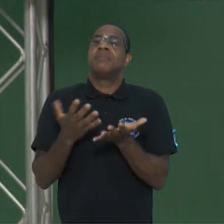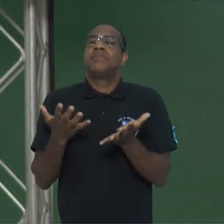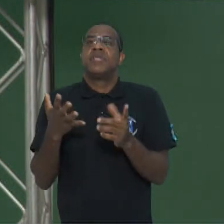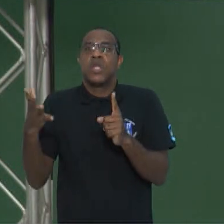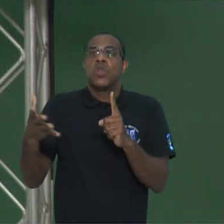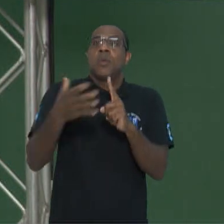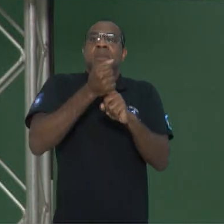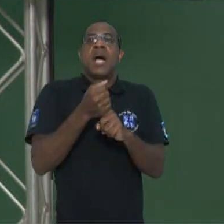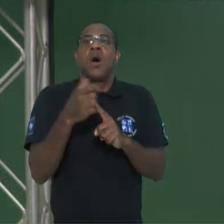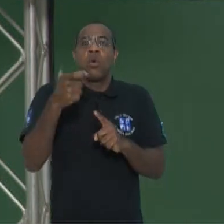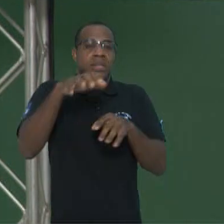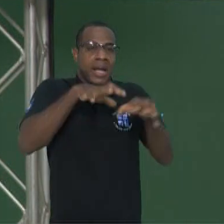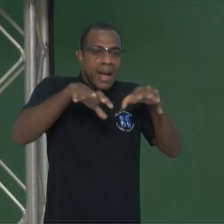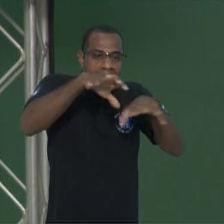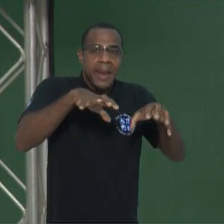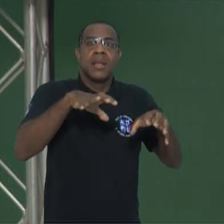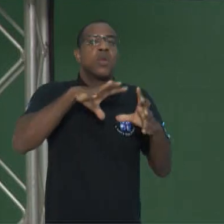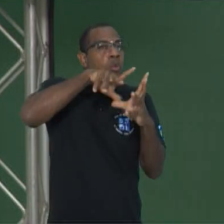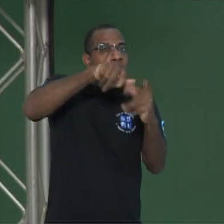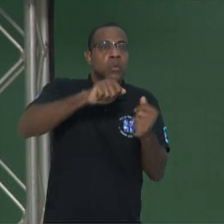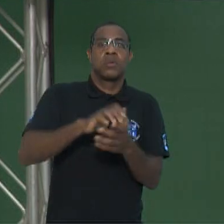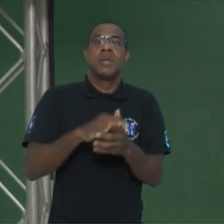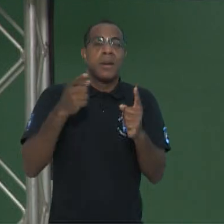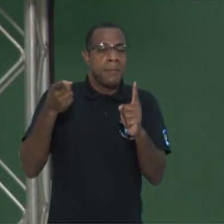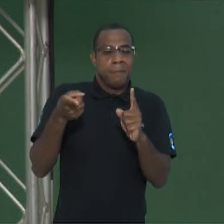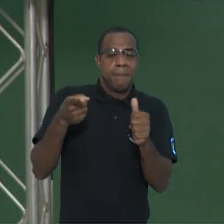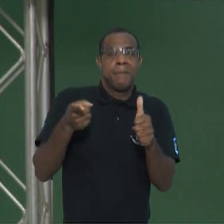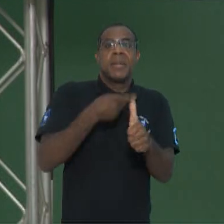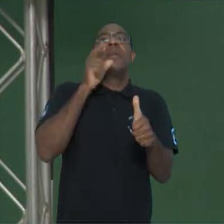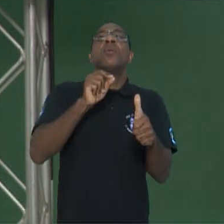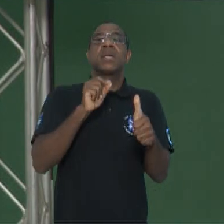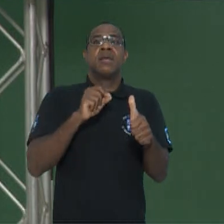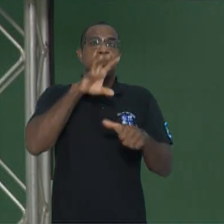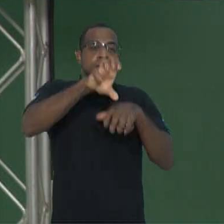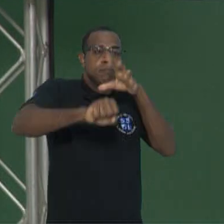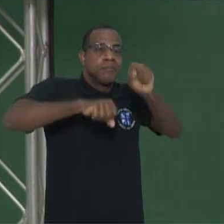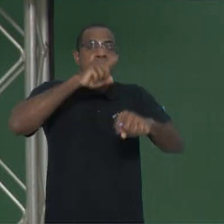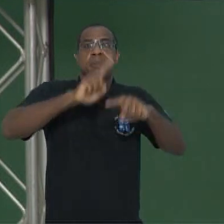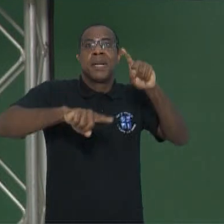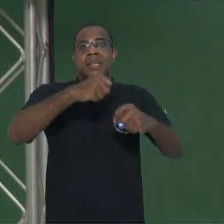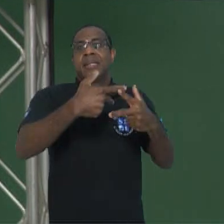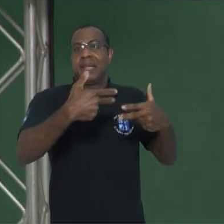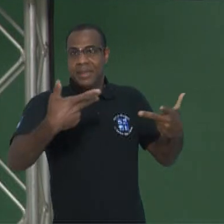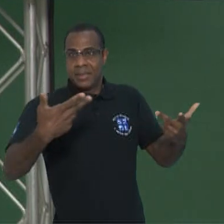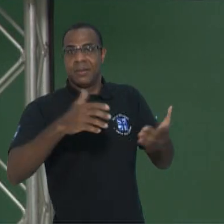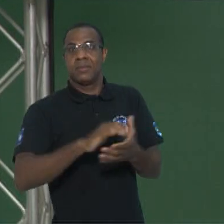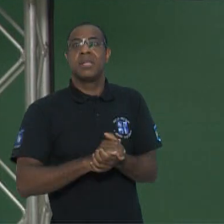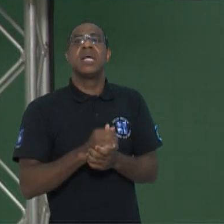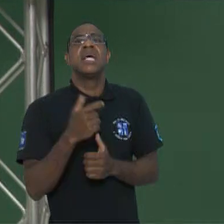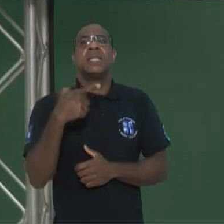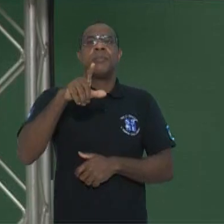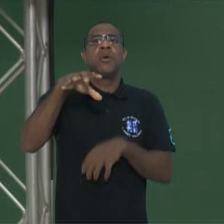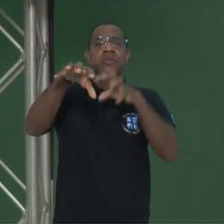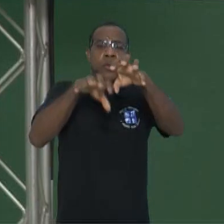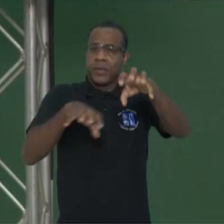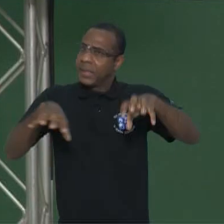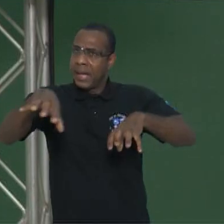área do mundo, em primeiro lugar foi pela busca de matéria-prima e depois pelos outros fatores,